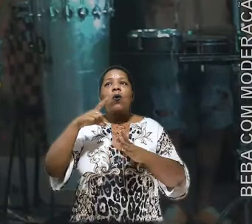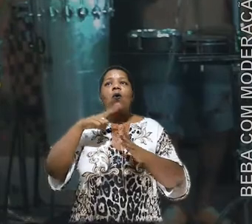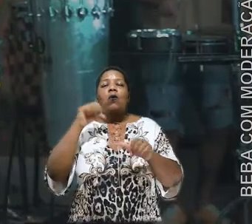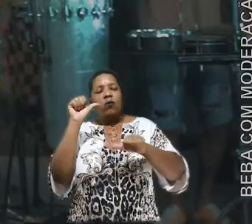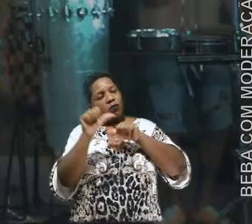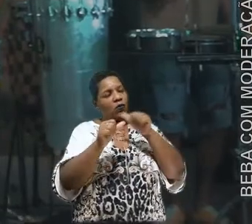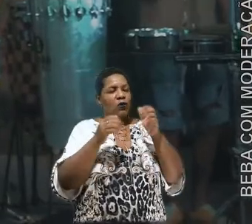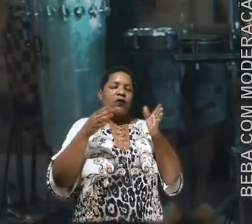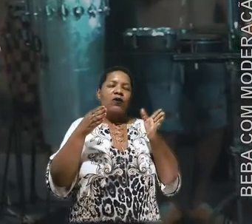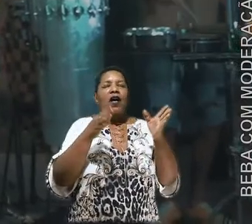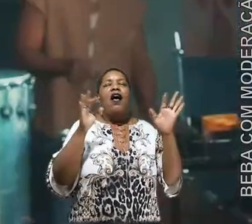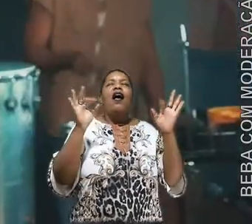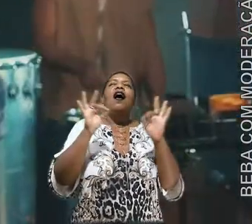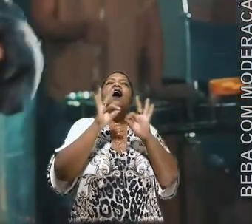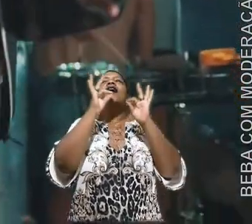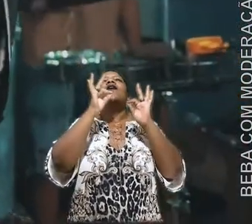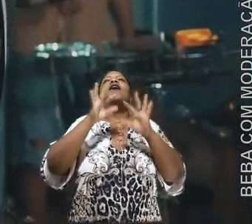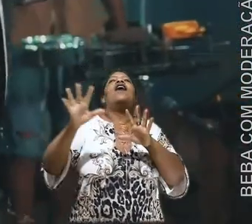e